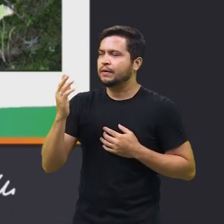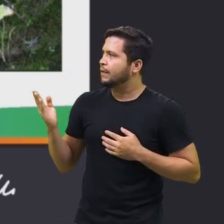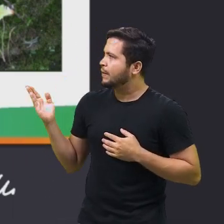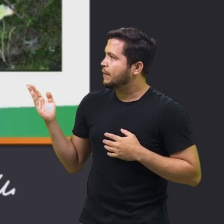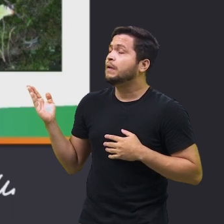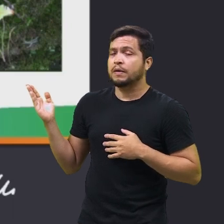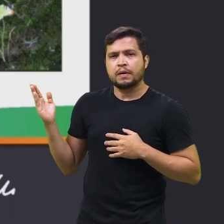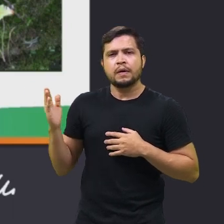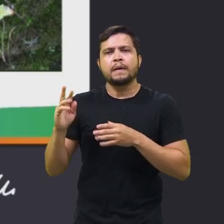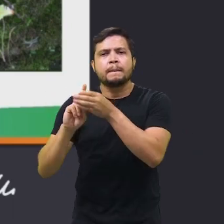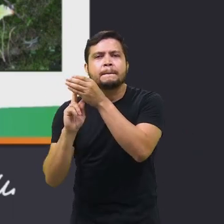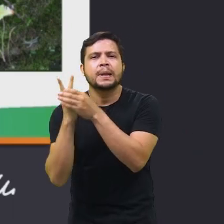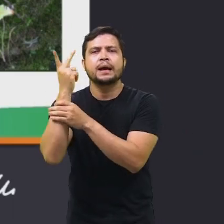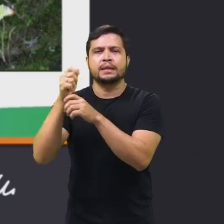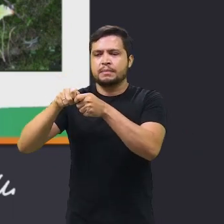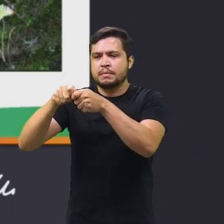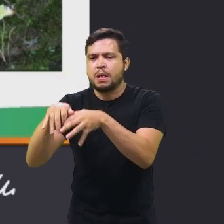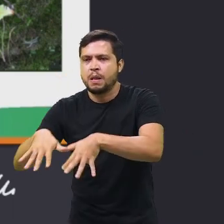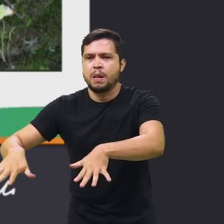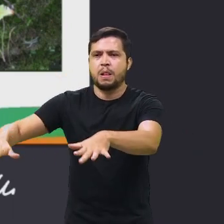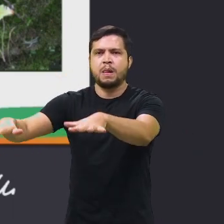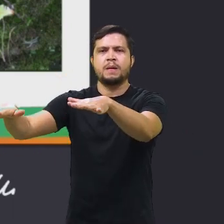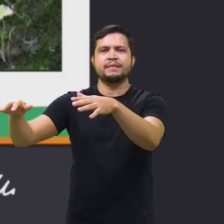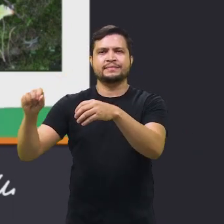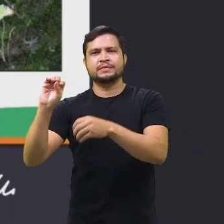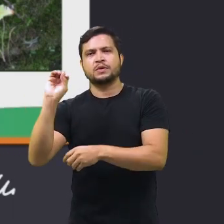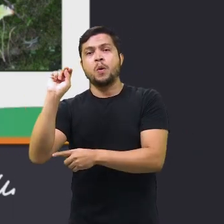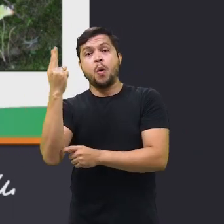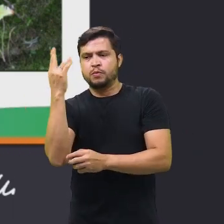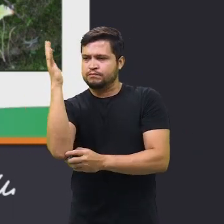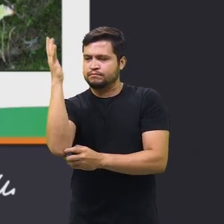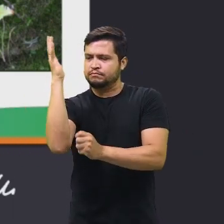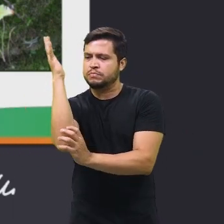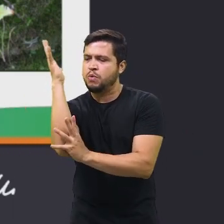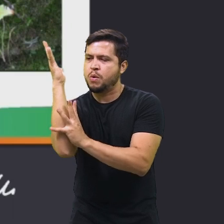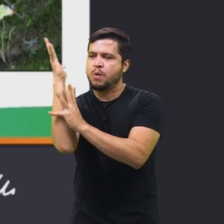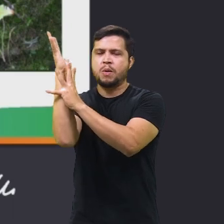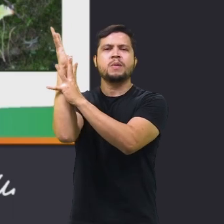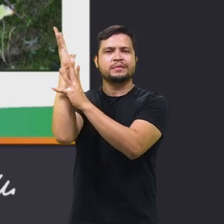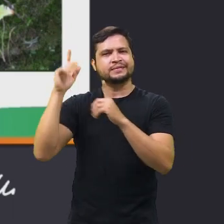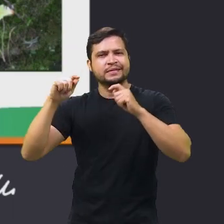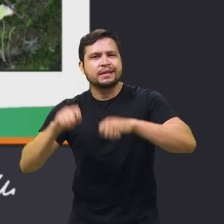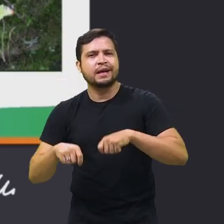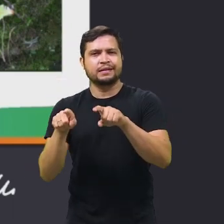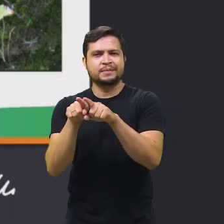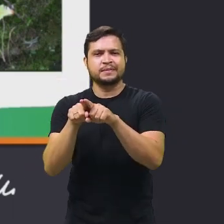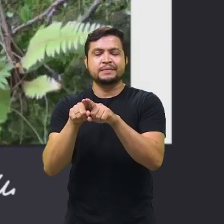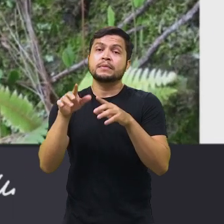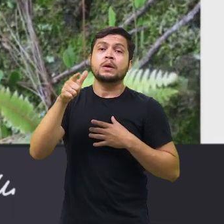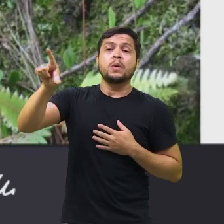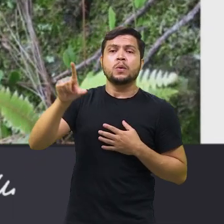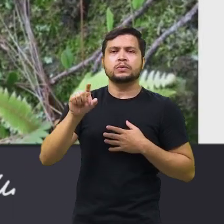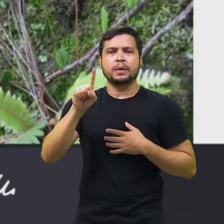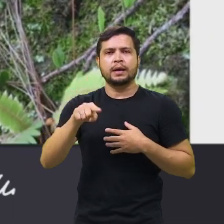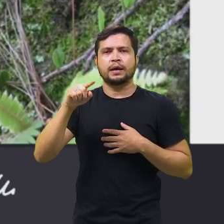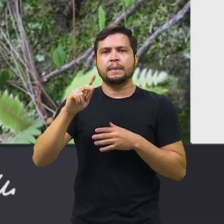tapete sobre algumas rochas e nos troncos de outras plantas, né? Outras plantas, outra interessantíssima